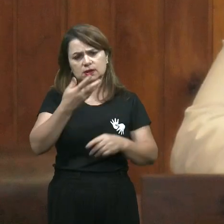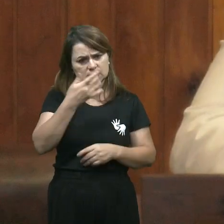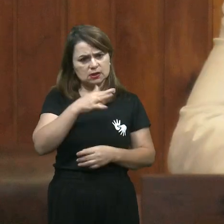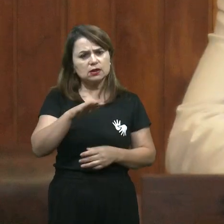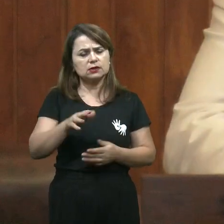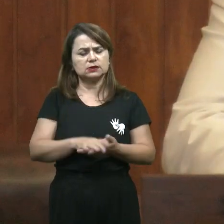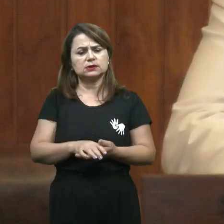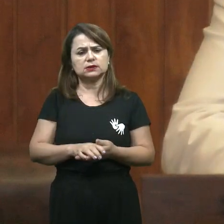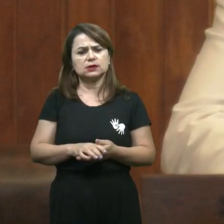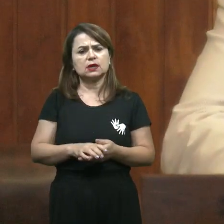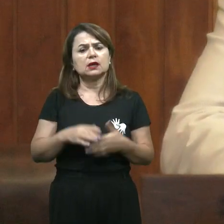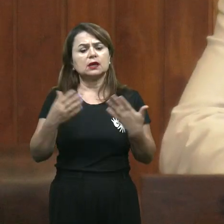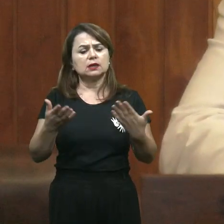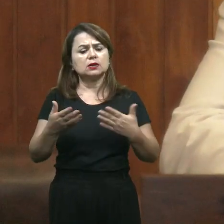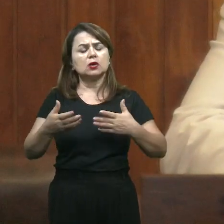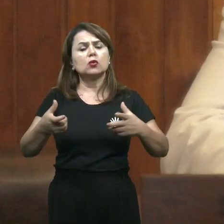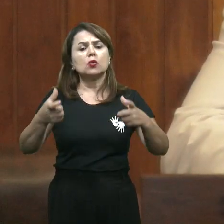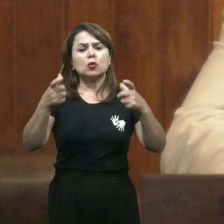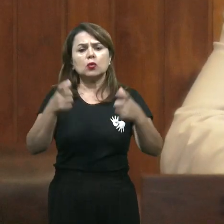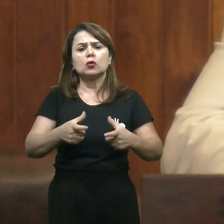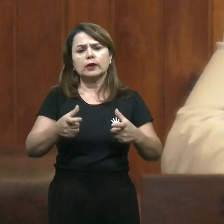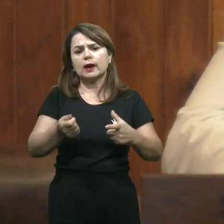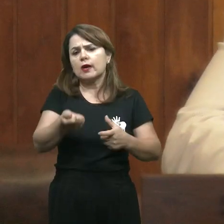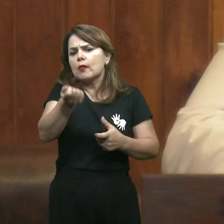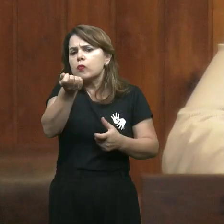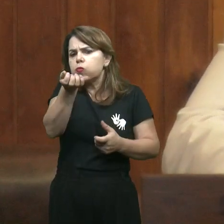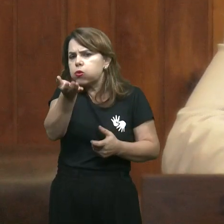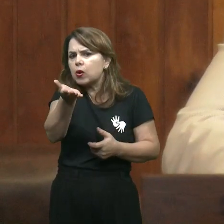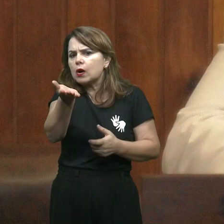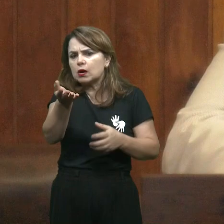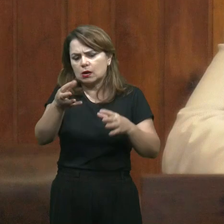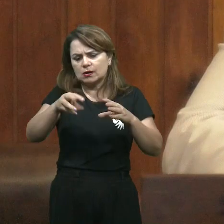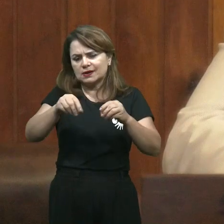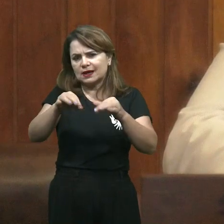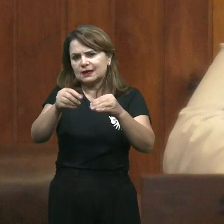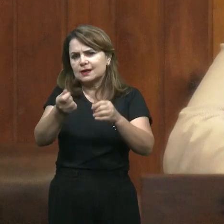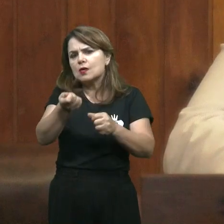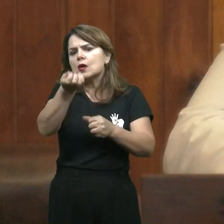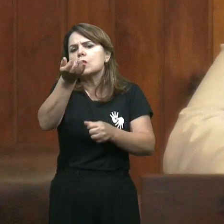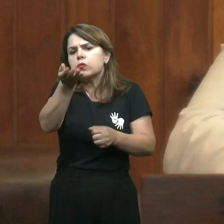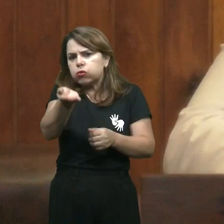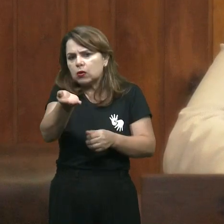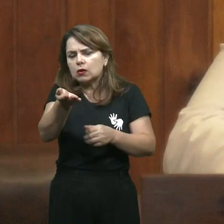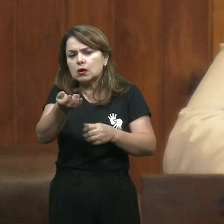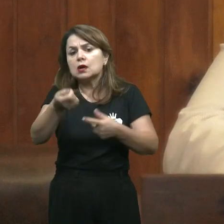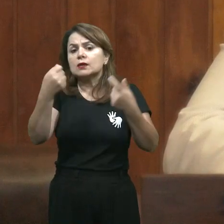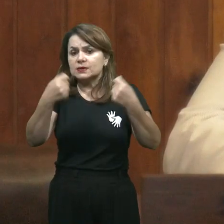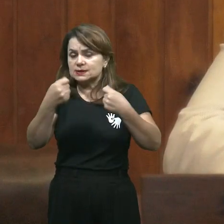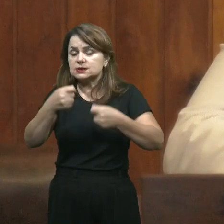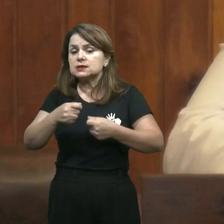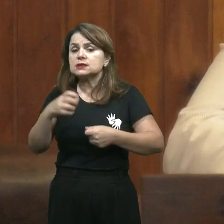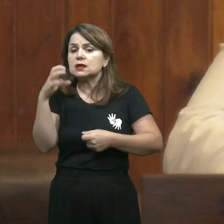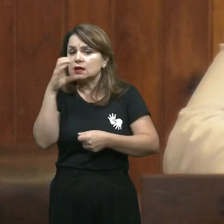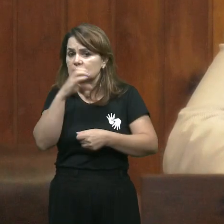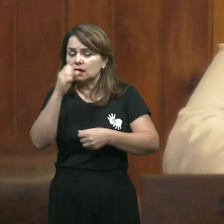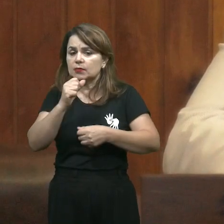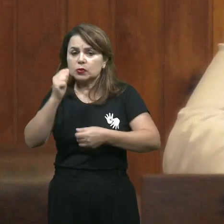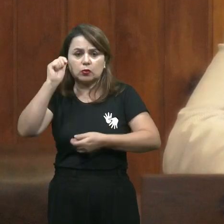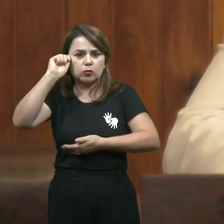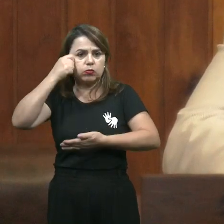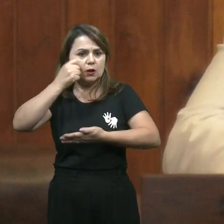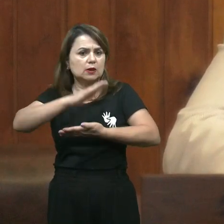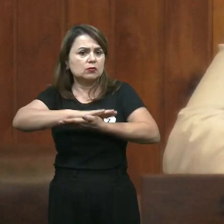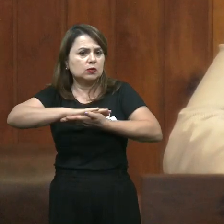pelo não asfaltamento dessa rua, é uma coisa impressionante.